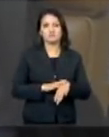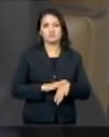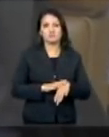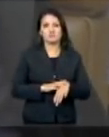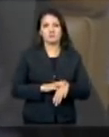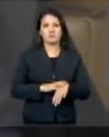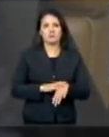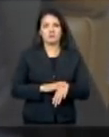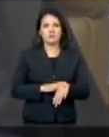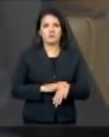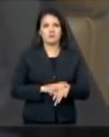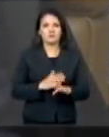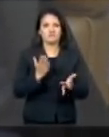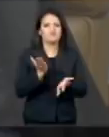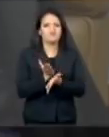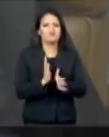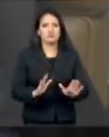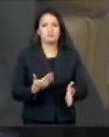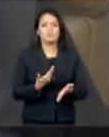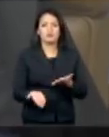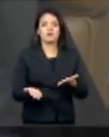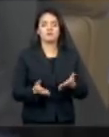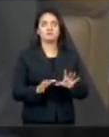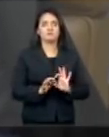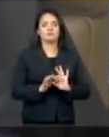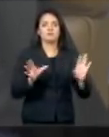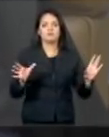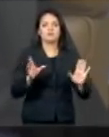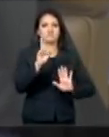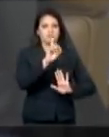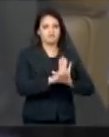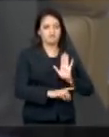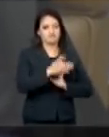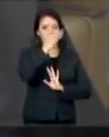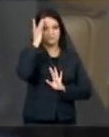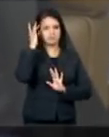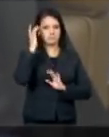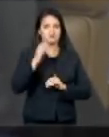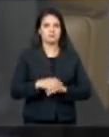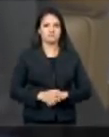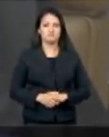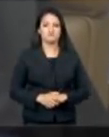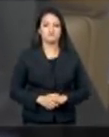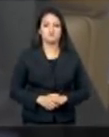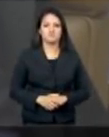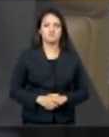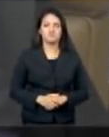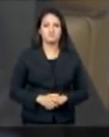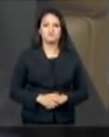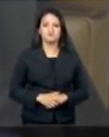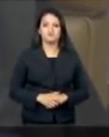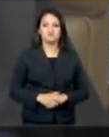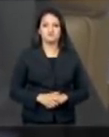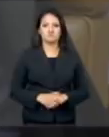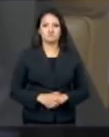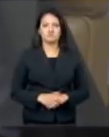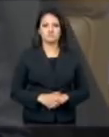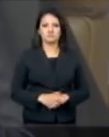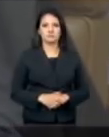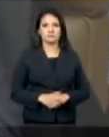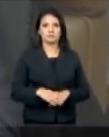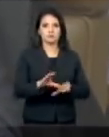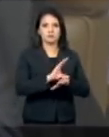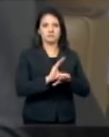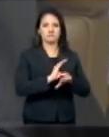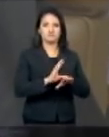liberdades e os direitos dos indivíduos a carta federal ao proclamar os direitos e deveres